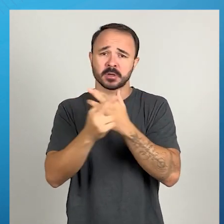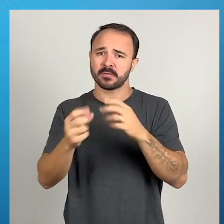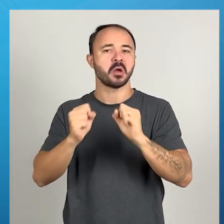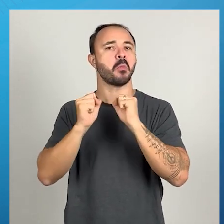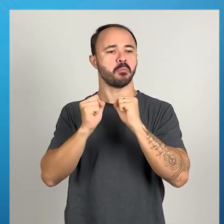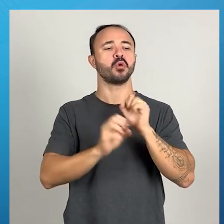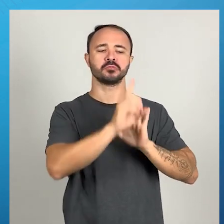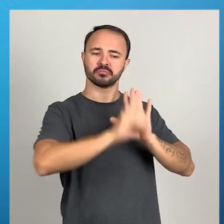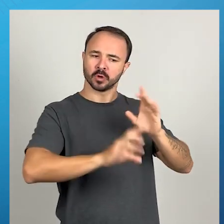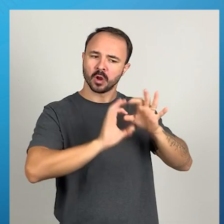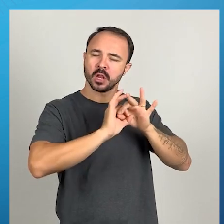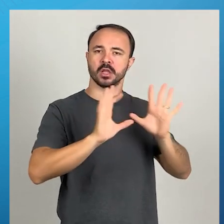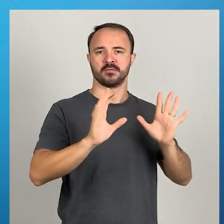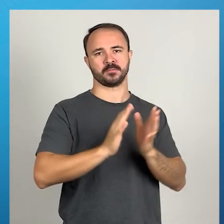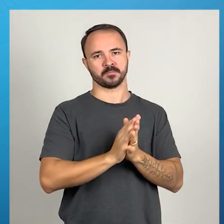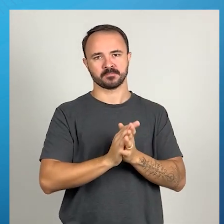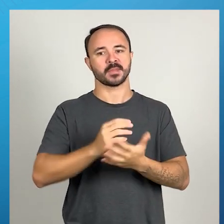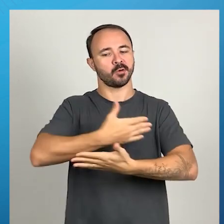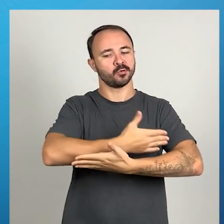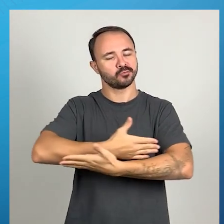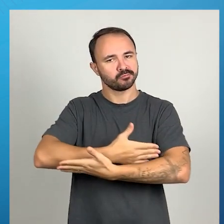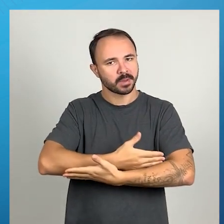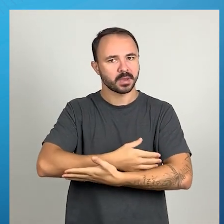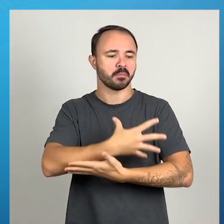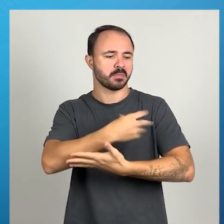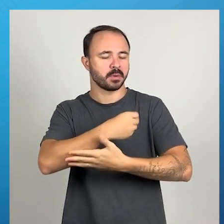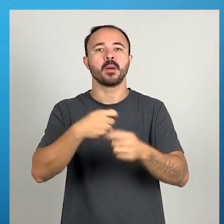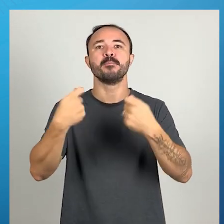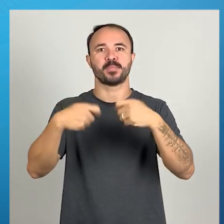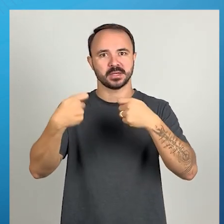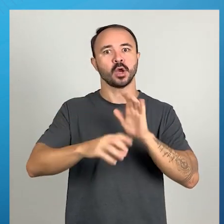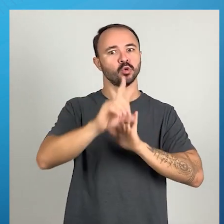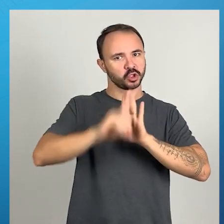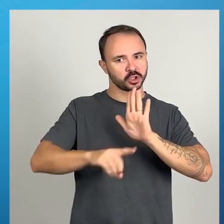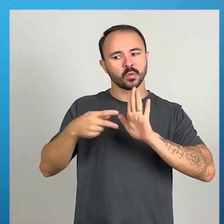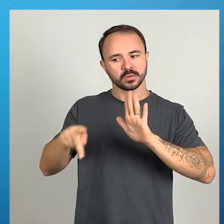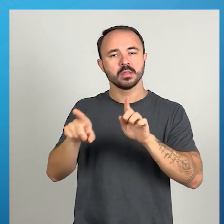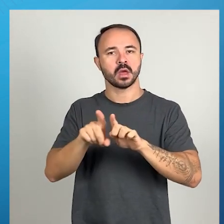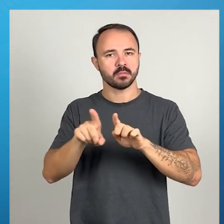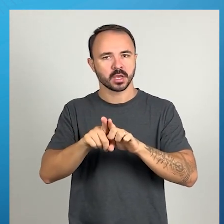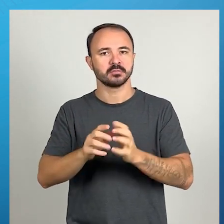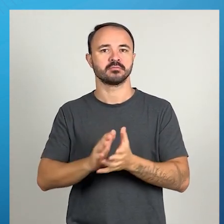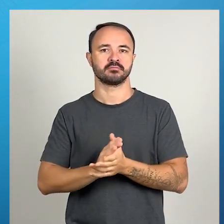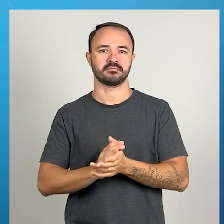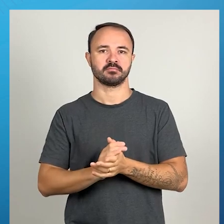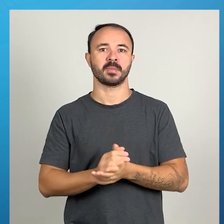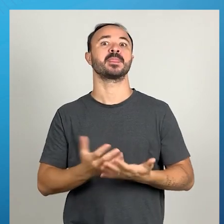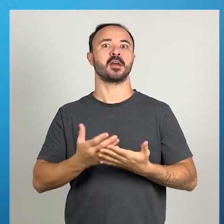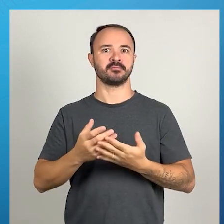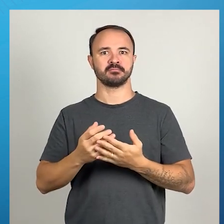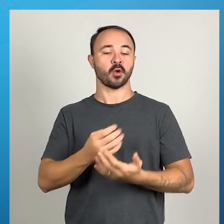é também um direito da criança. Segundo o artigo 9º do Estatuto da Criança e do Adolescente, é dever do governo,